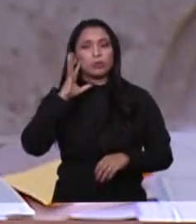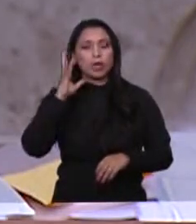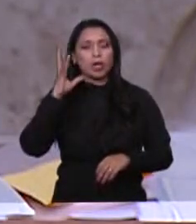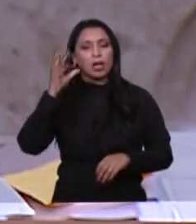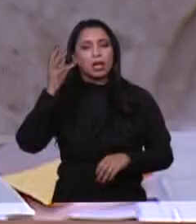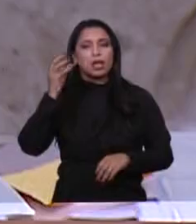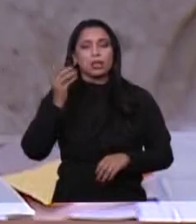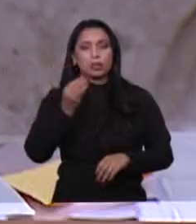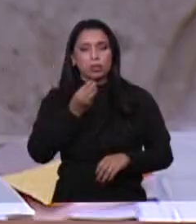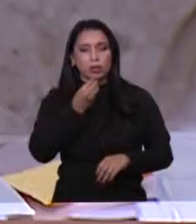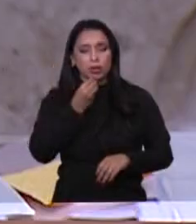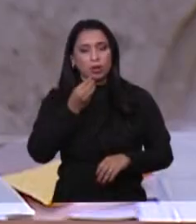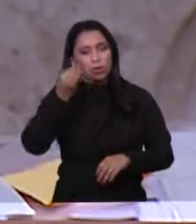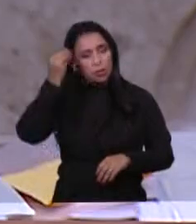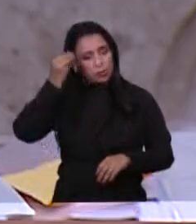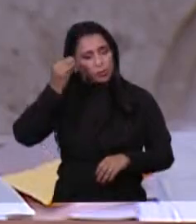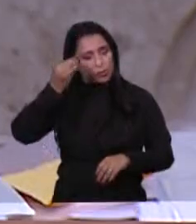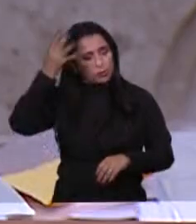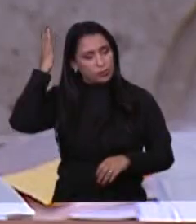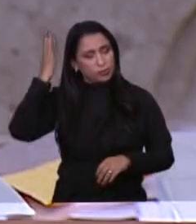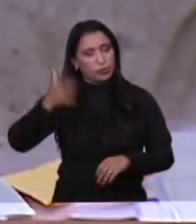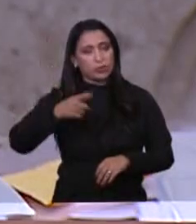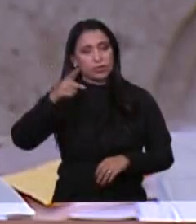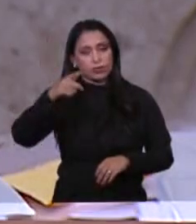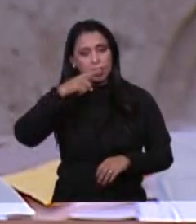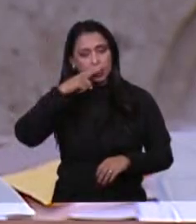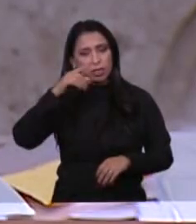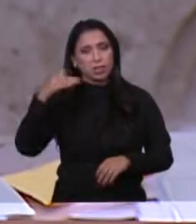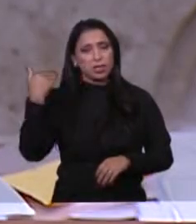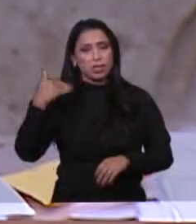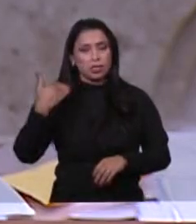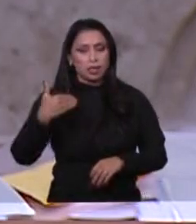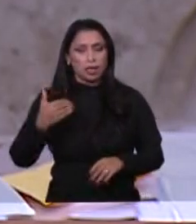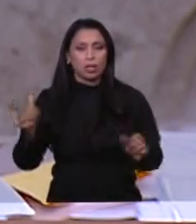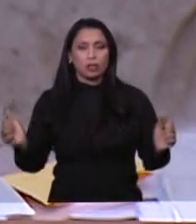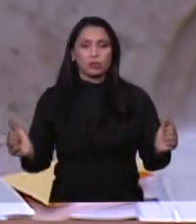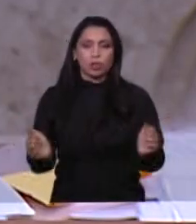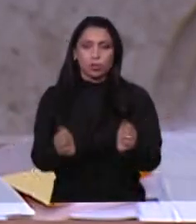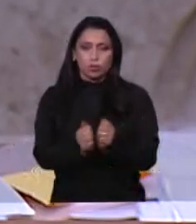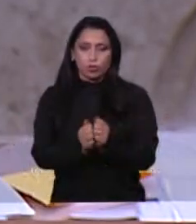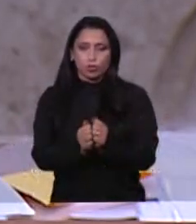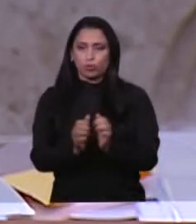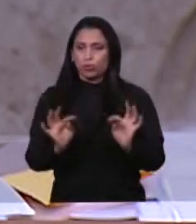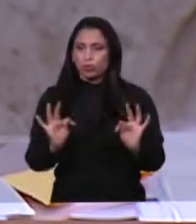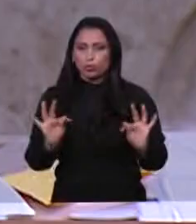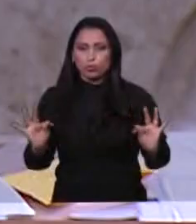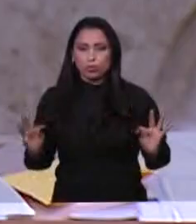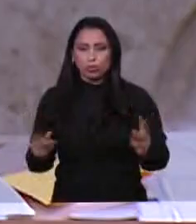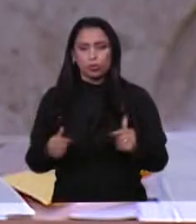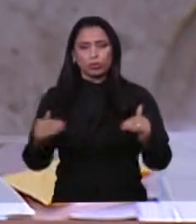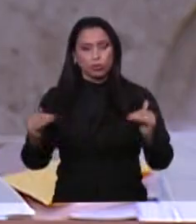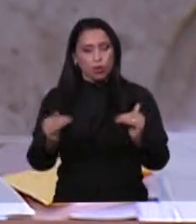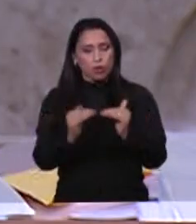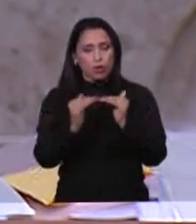ministro Fachin, ministro Fux, ministra Carmen, eu subscrevo integralmente.